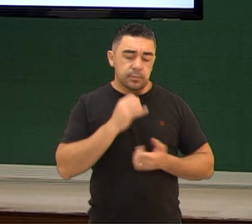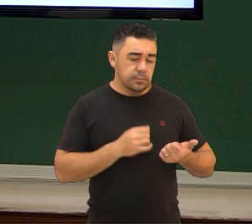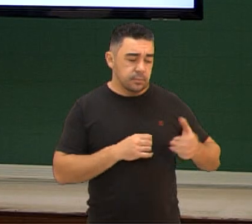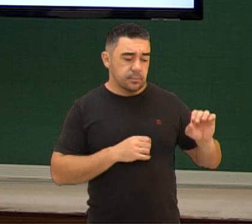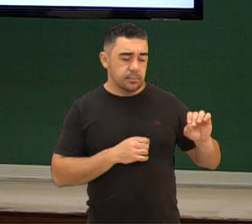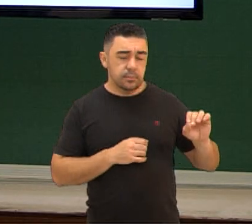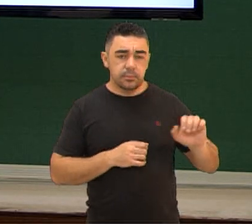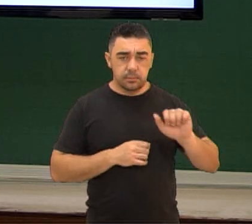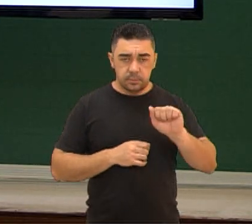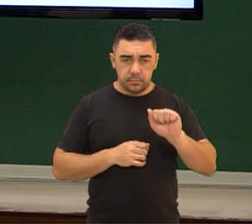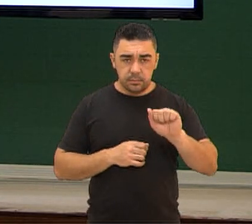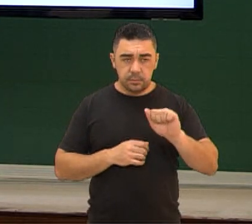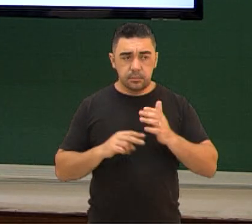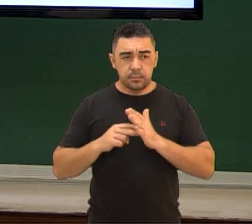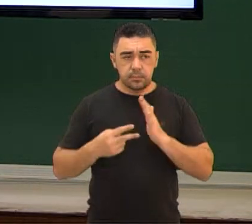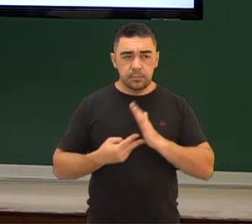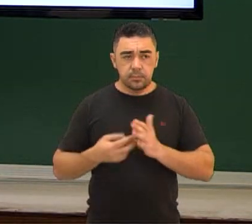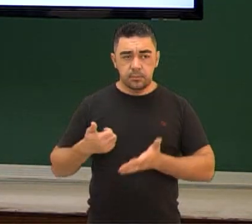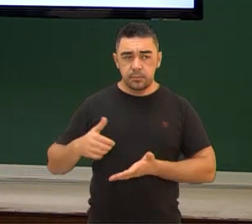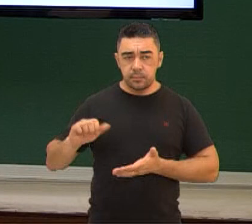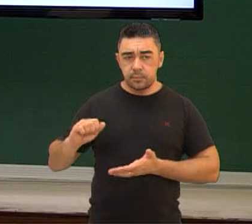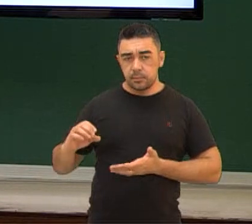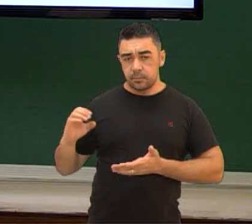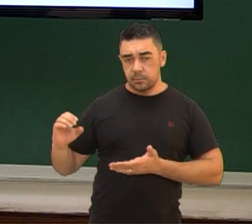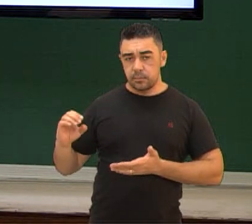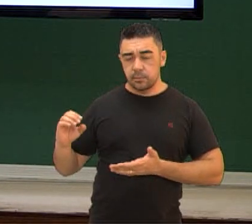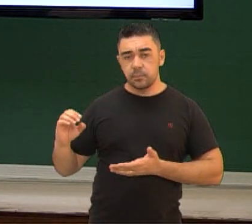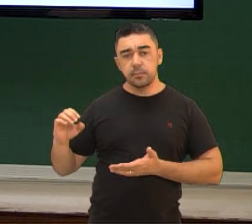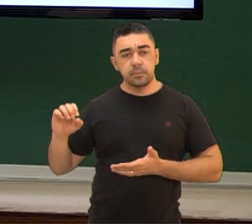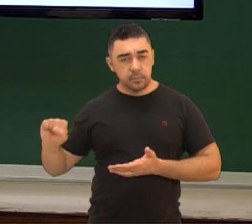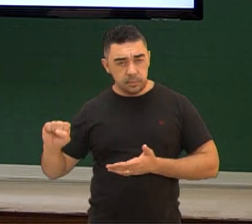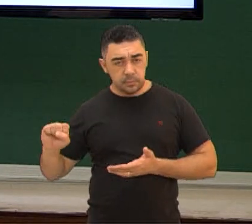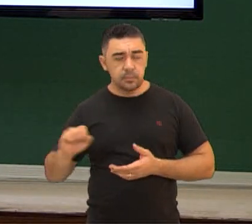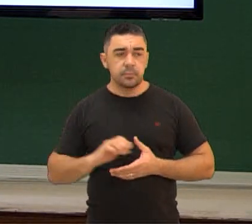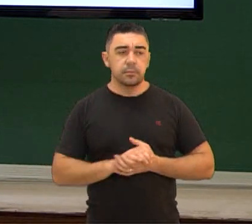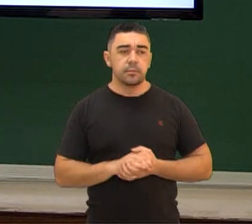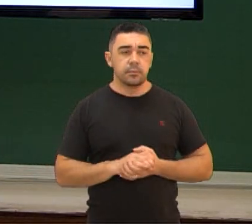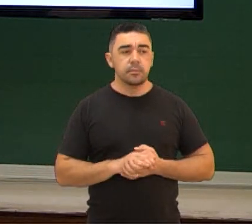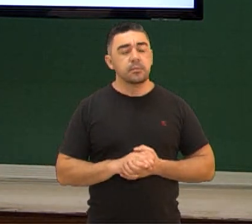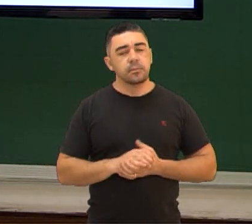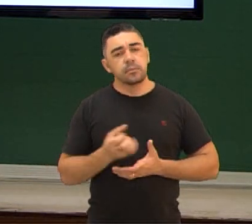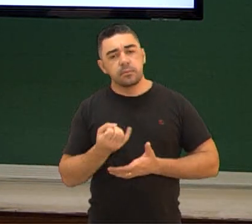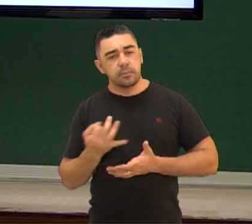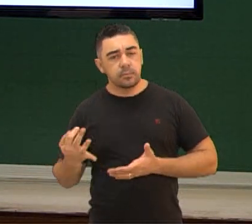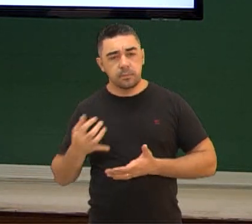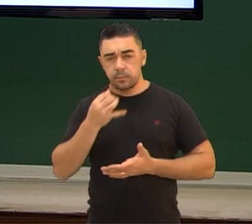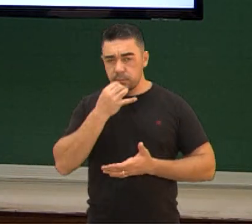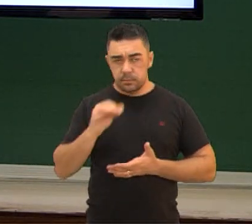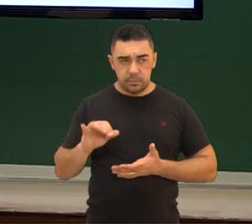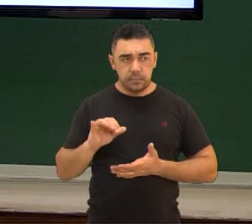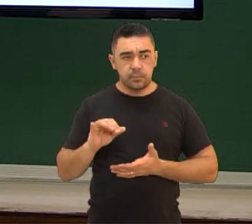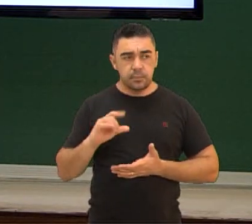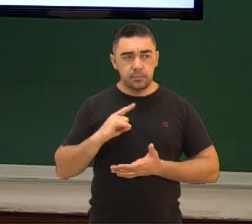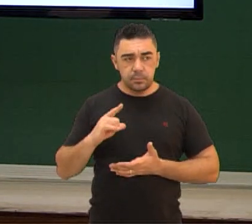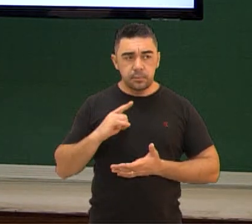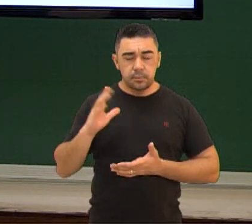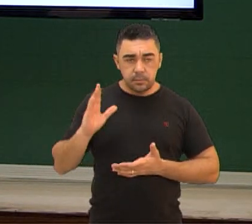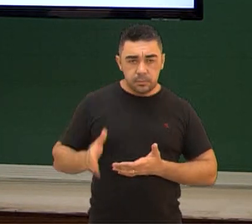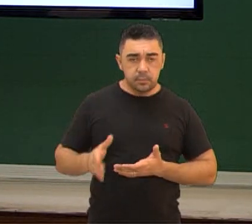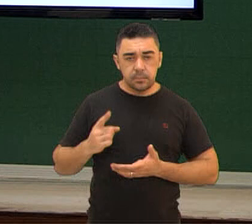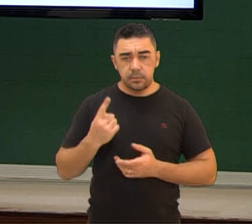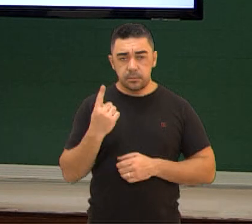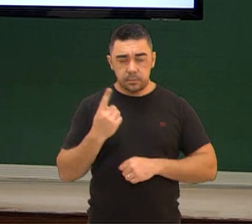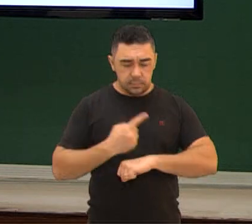amperes equivale a 10 coulombs por segundo de carga elétrica sendo acionada por